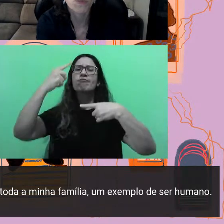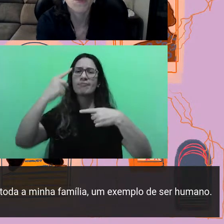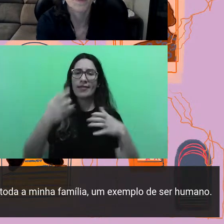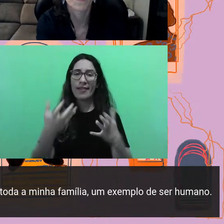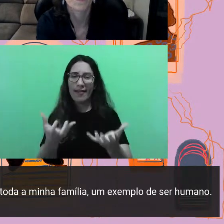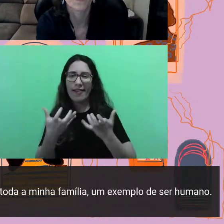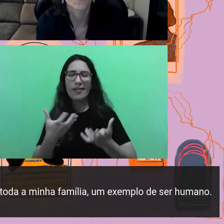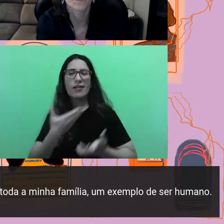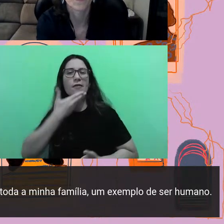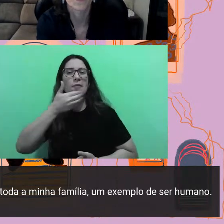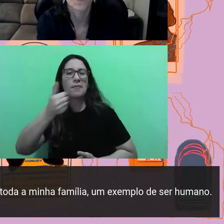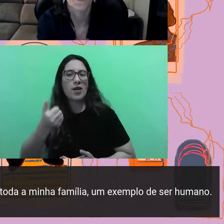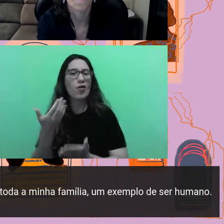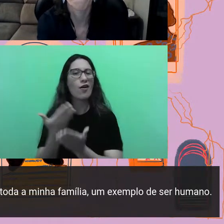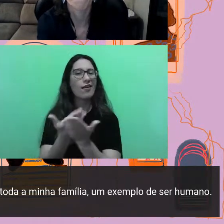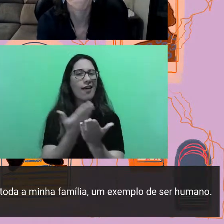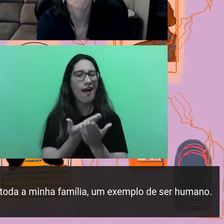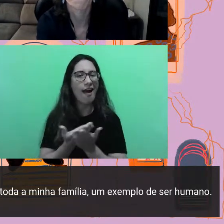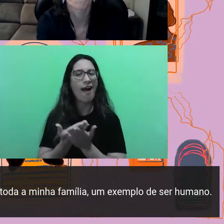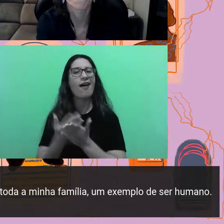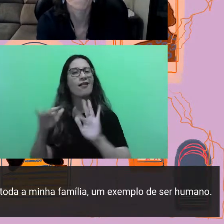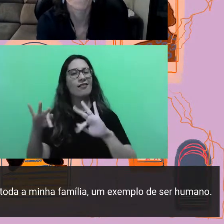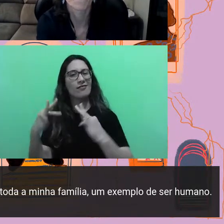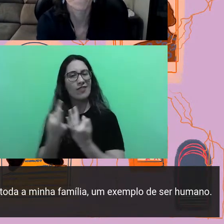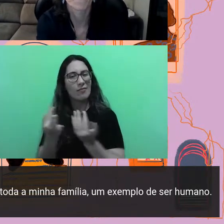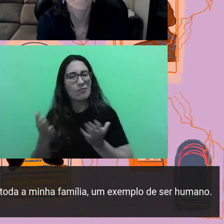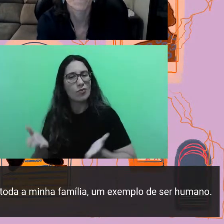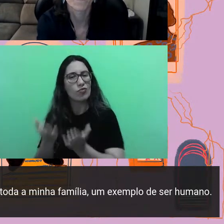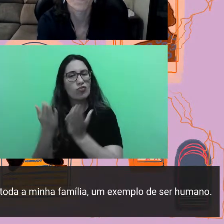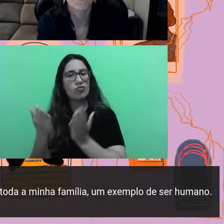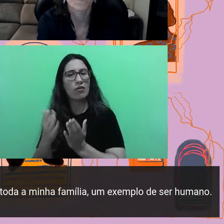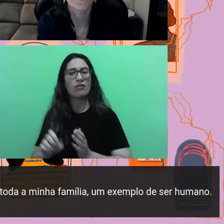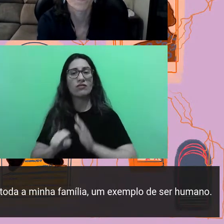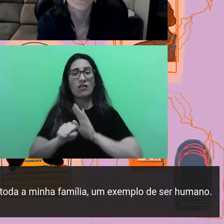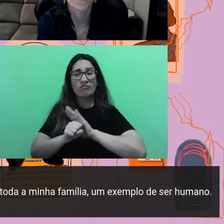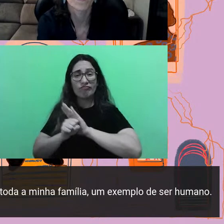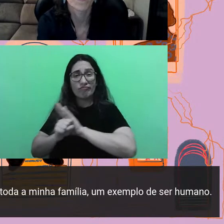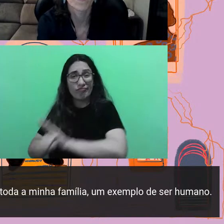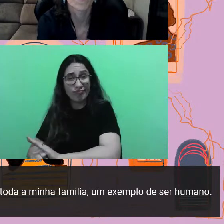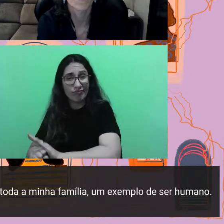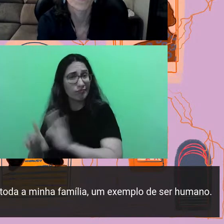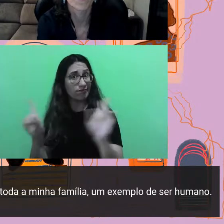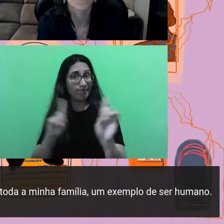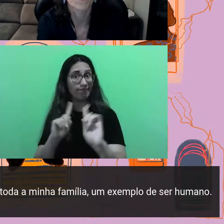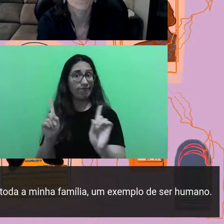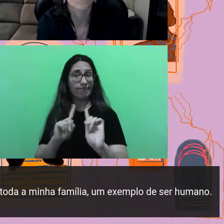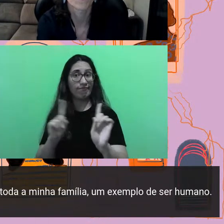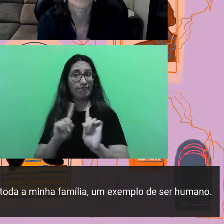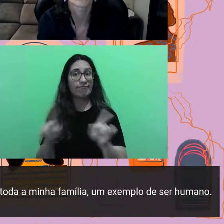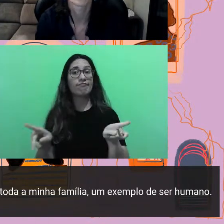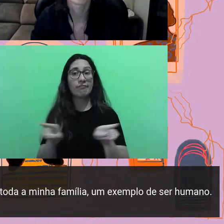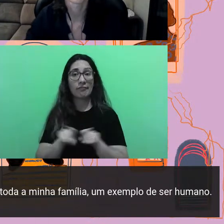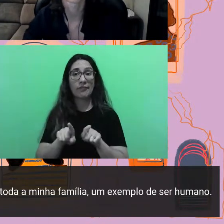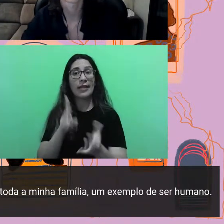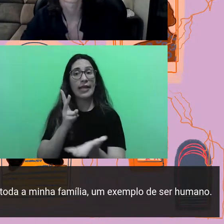para elas e para a família delas, não querer subjugar o outro, não querer, tanto é que sempre passo essa mensagem para os meus alunos e